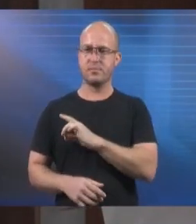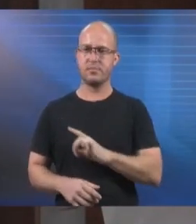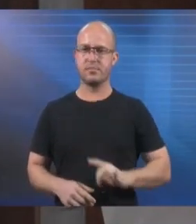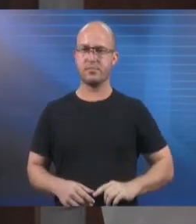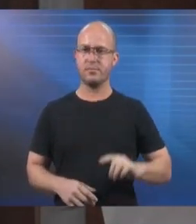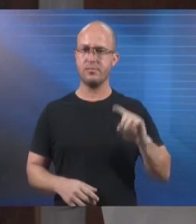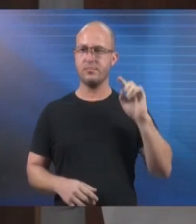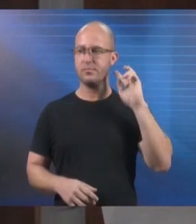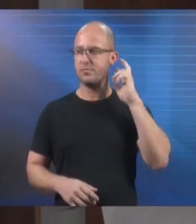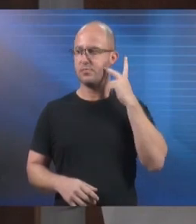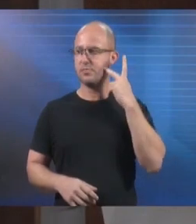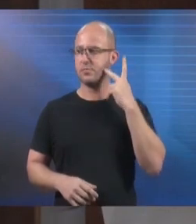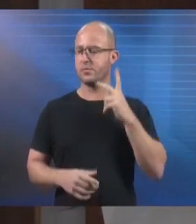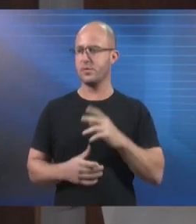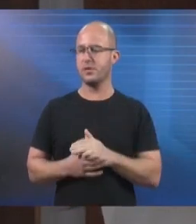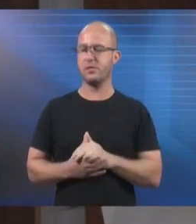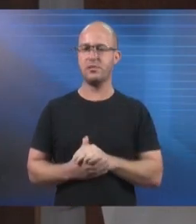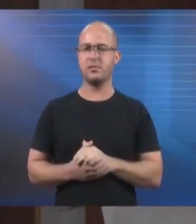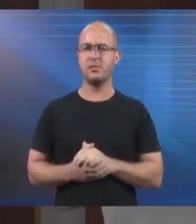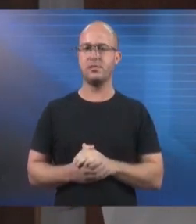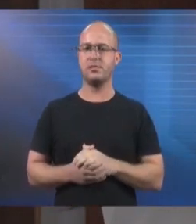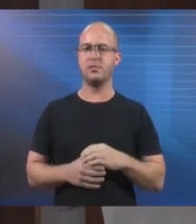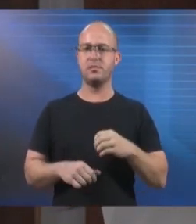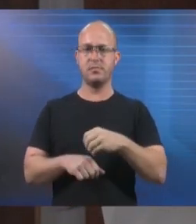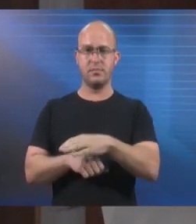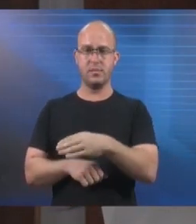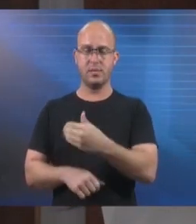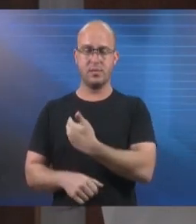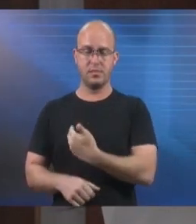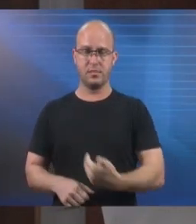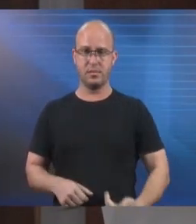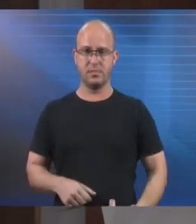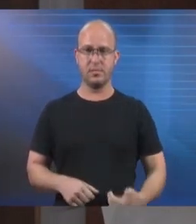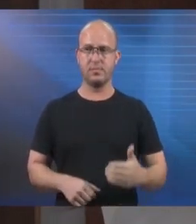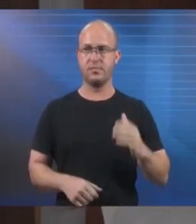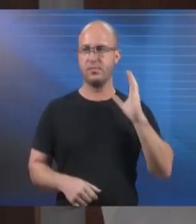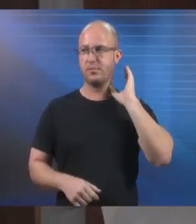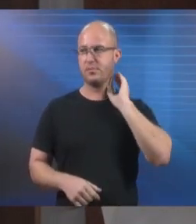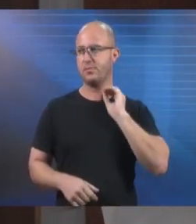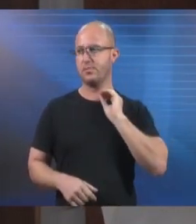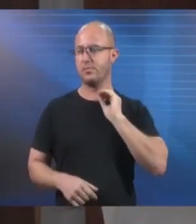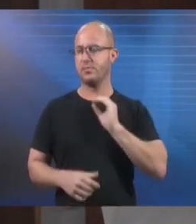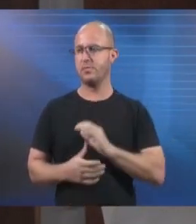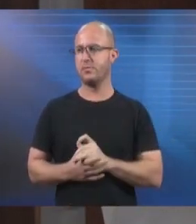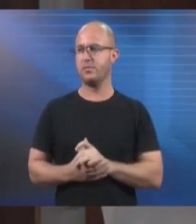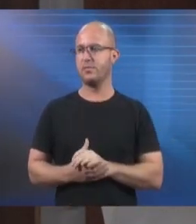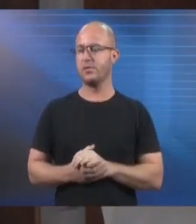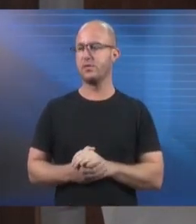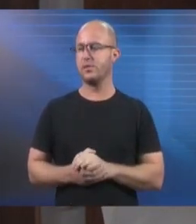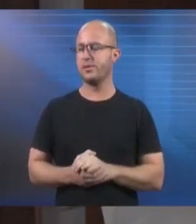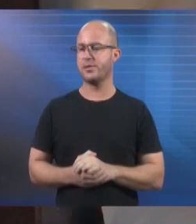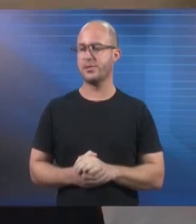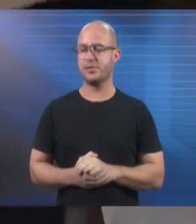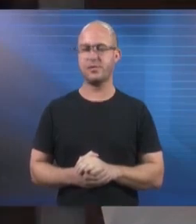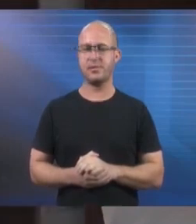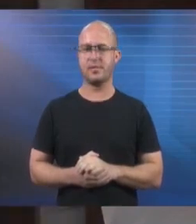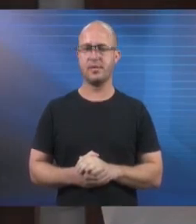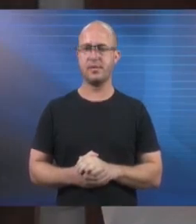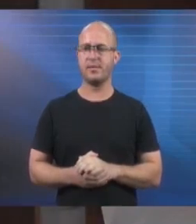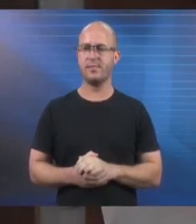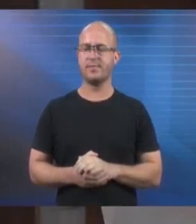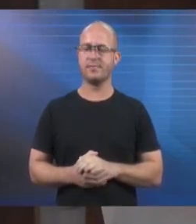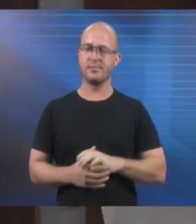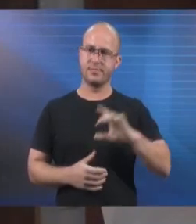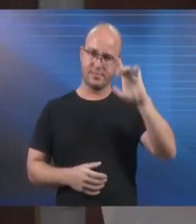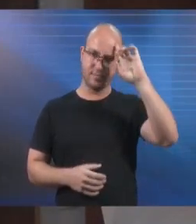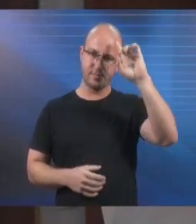Basílio requer que seja encaminhado excelentíssima senhora Governadora do Estado Maria de Fátima Bezerra assim como a ilustríssima